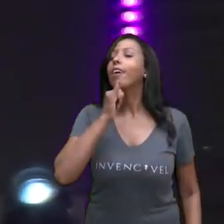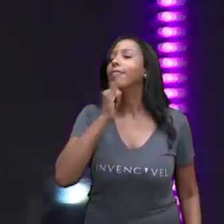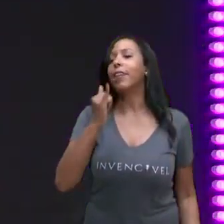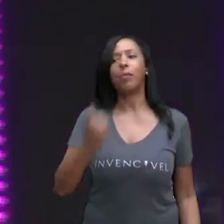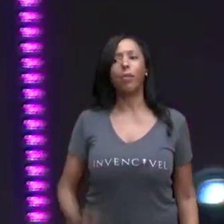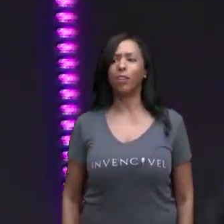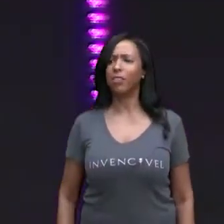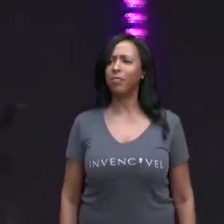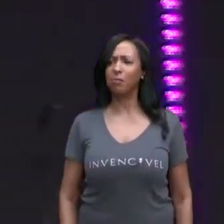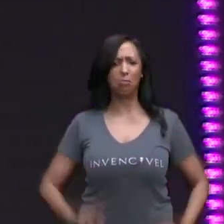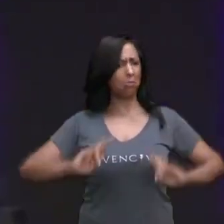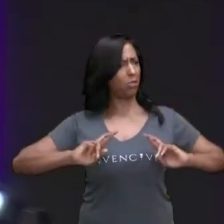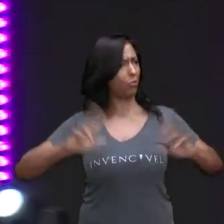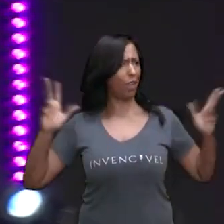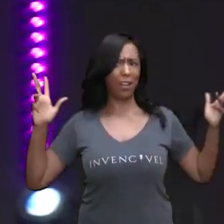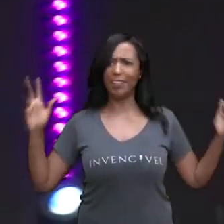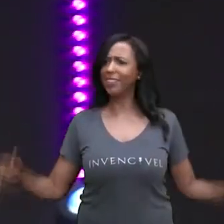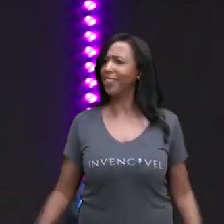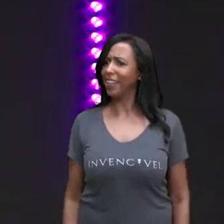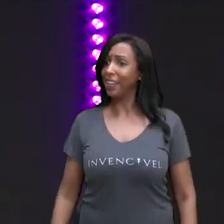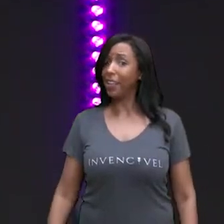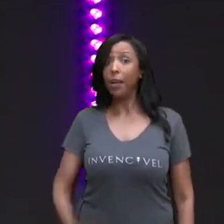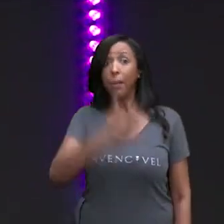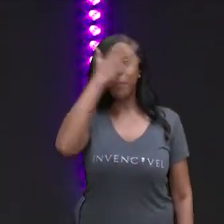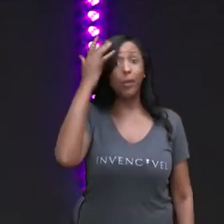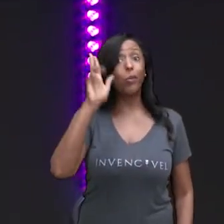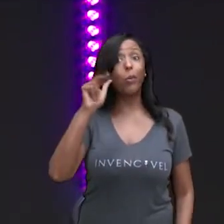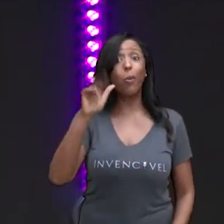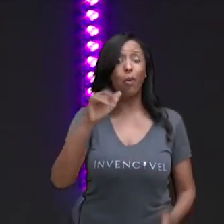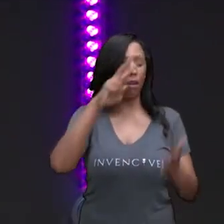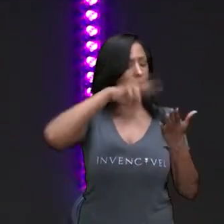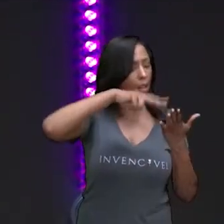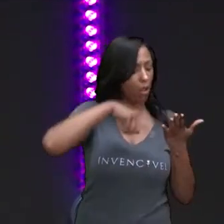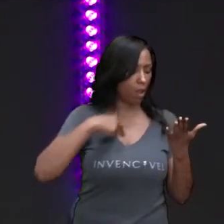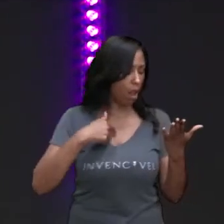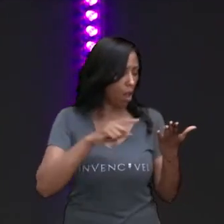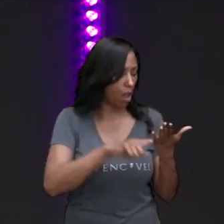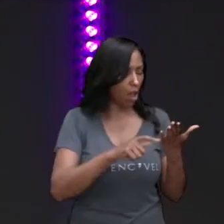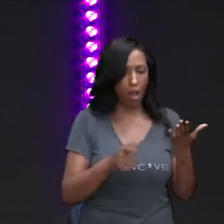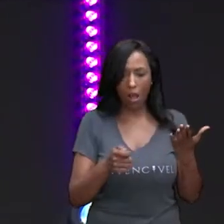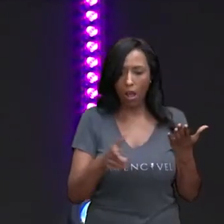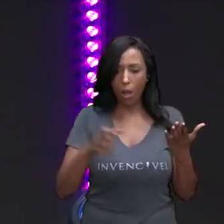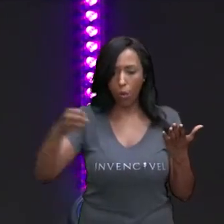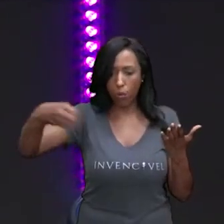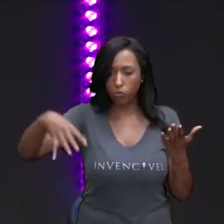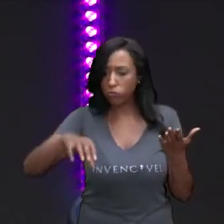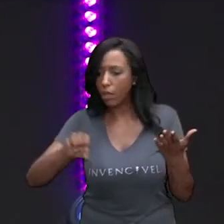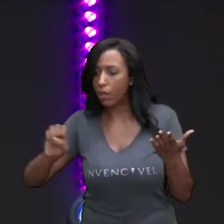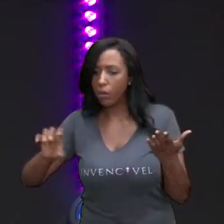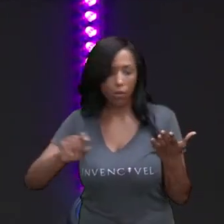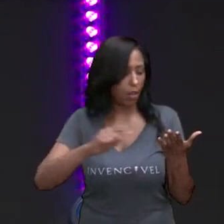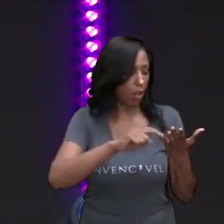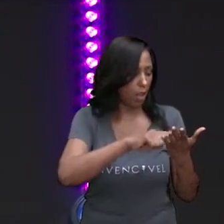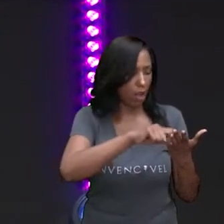É uma raridade. Ninguém lê o manual. A gente vai aqui, ó, aqui liga o farol, aqui liga o limpador. A gente vai aprendendo,